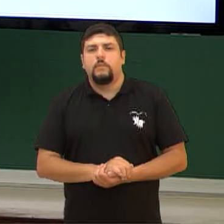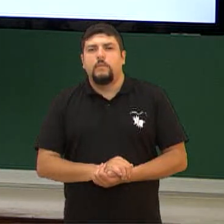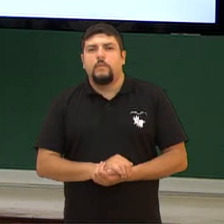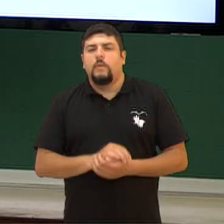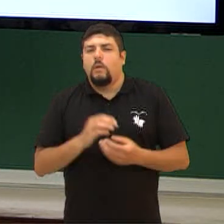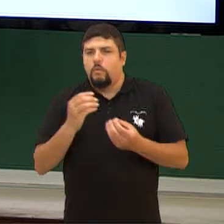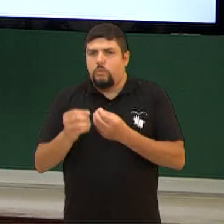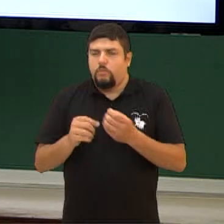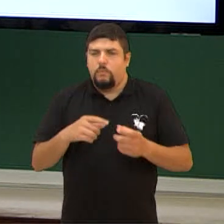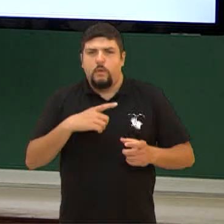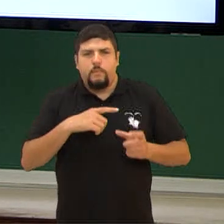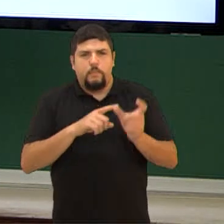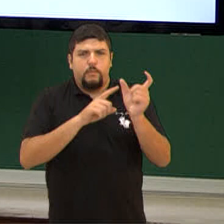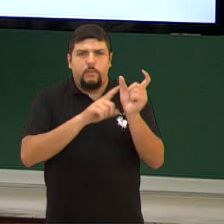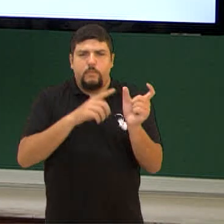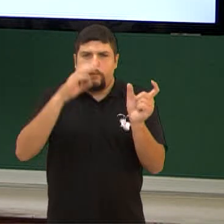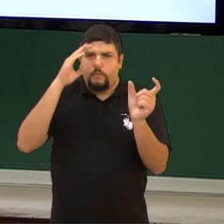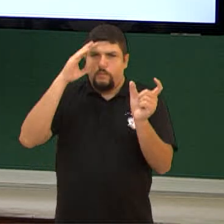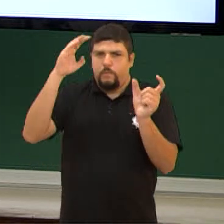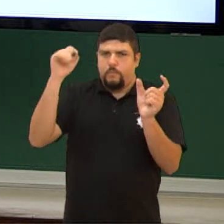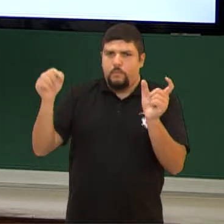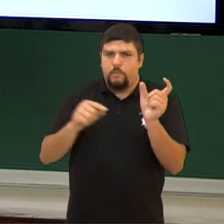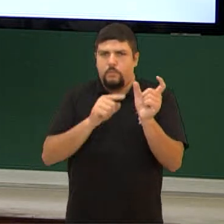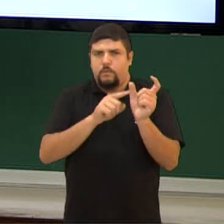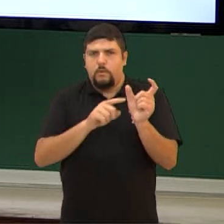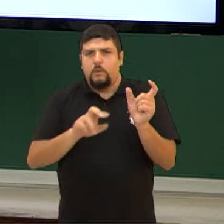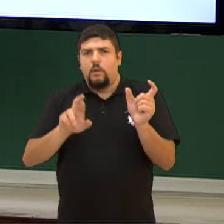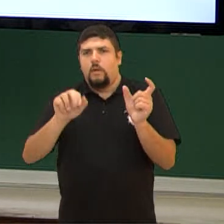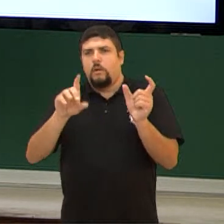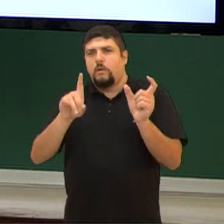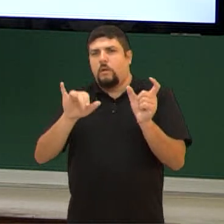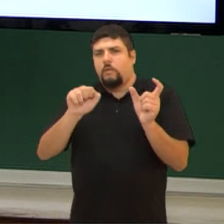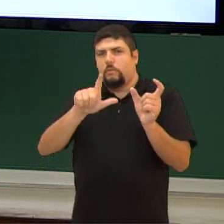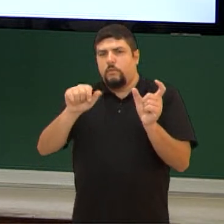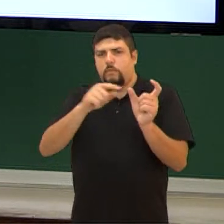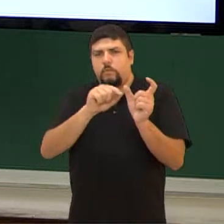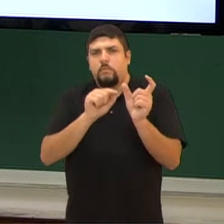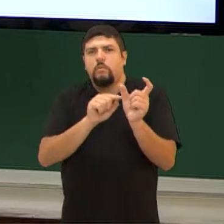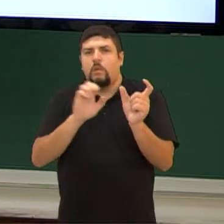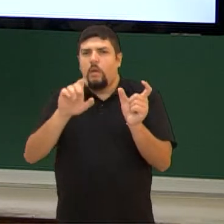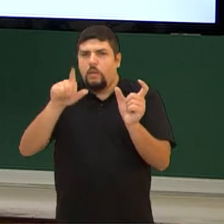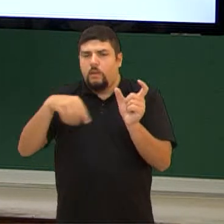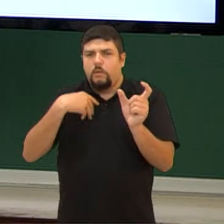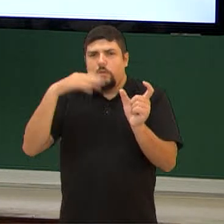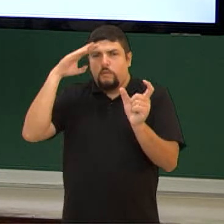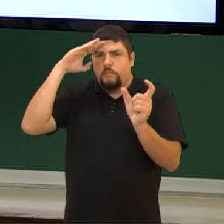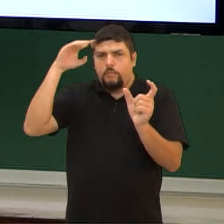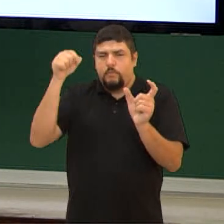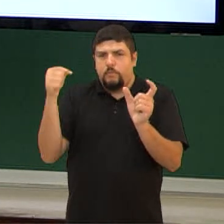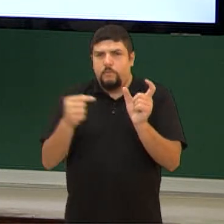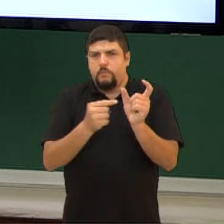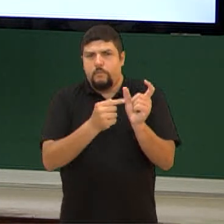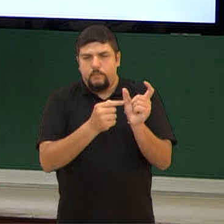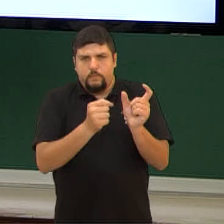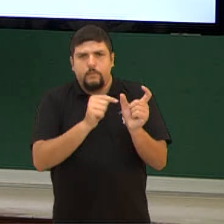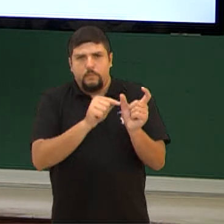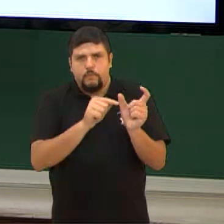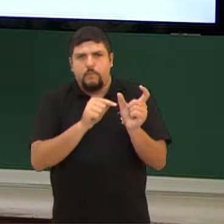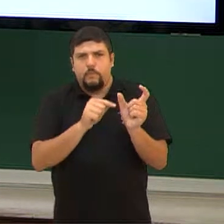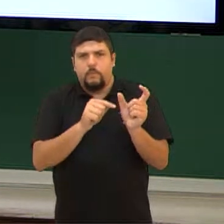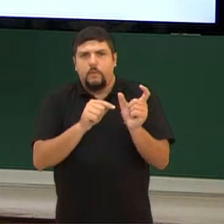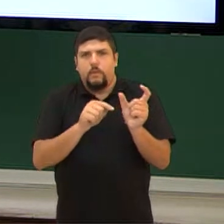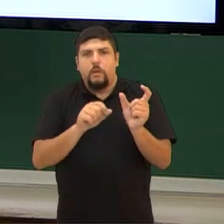o radical. Quando eu falo radical, eu diria que é a parte principal da palavra, né? Então,